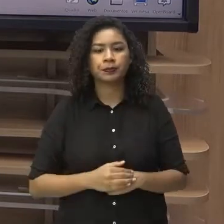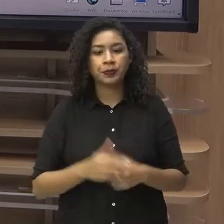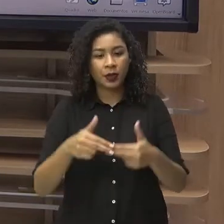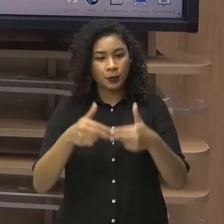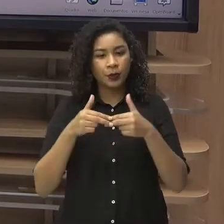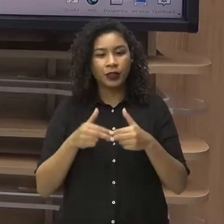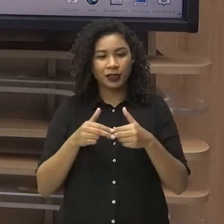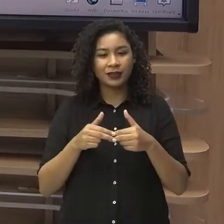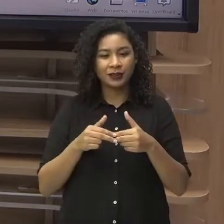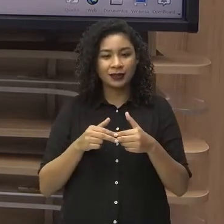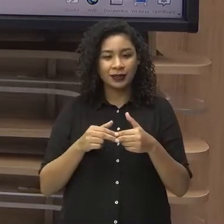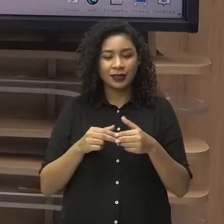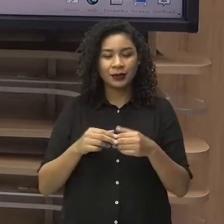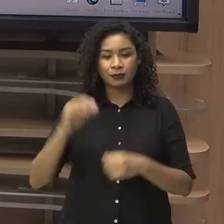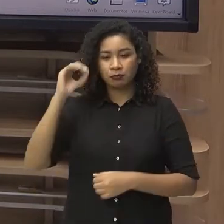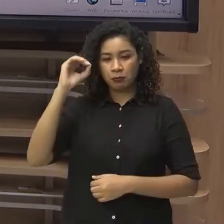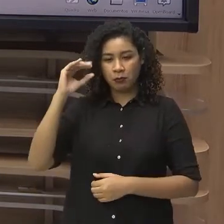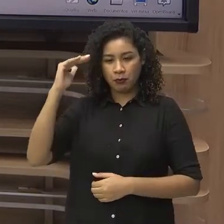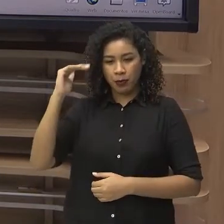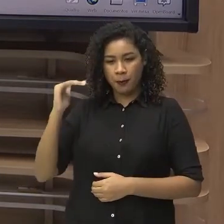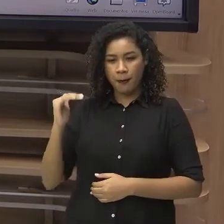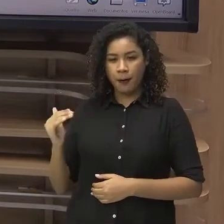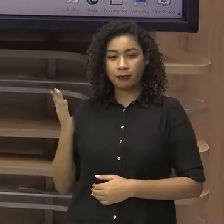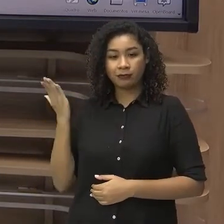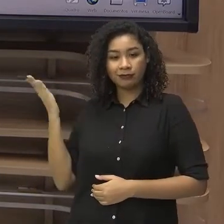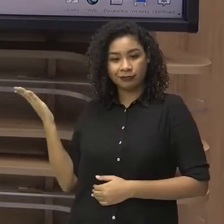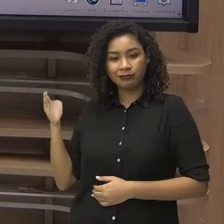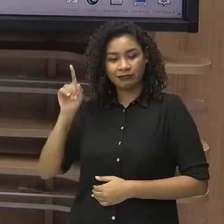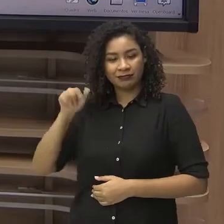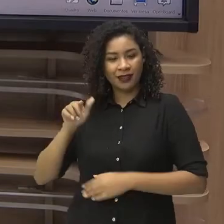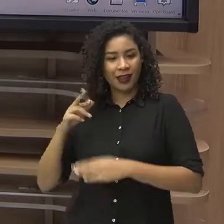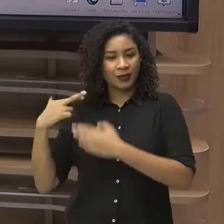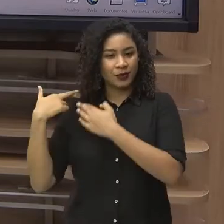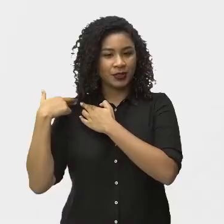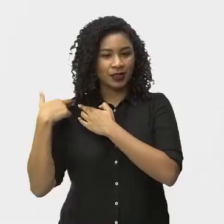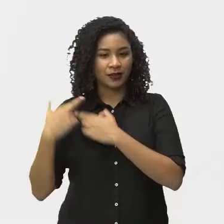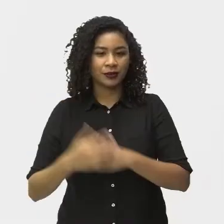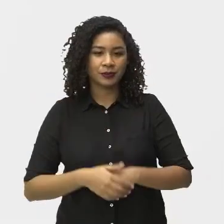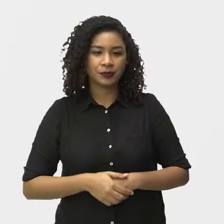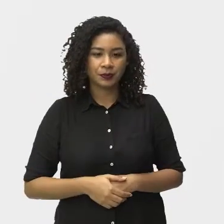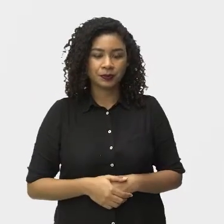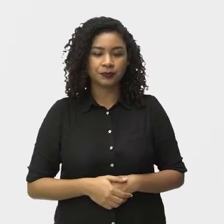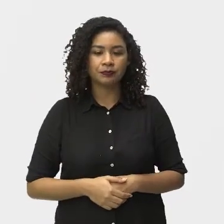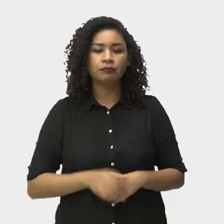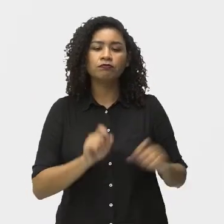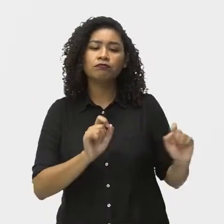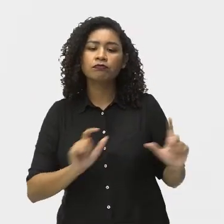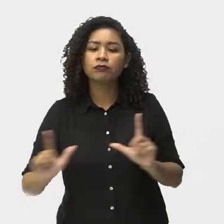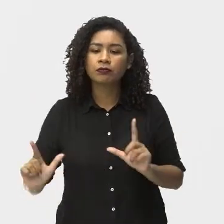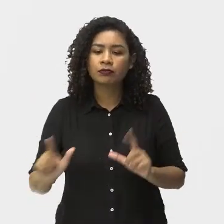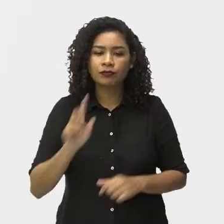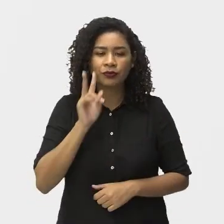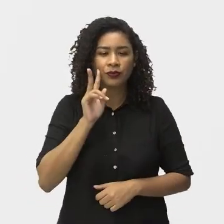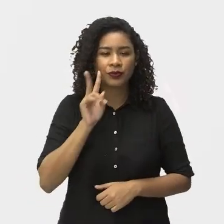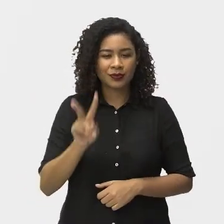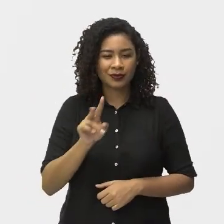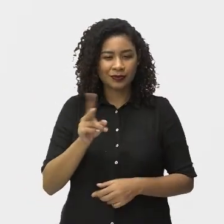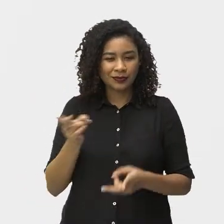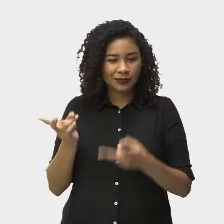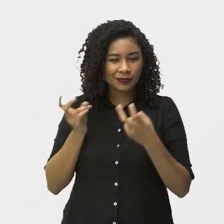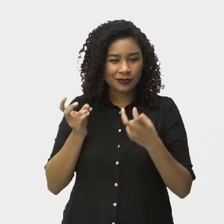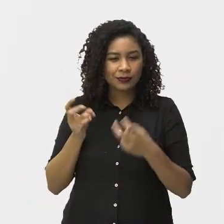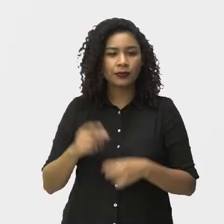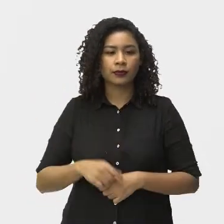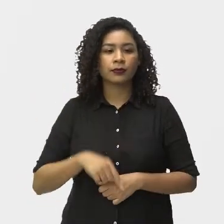ó, as glândulas anexas, como a gente pôde observar, certo? Na próxima imagem a gente observa, ó, formam a secreção que compõe